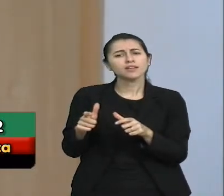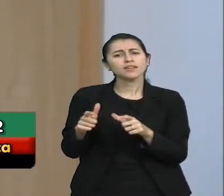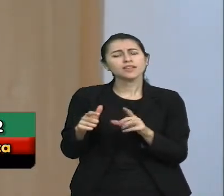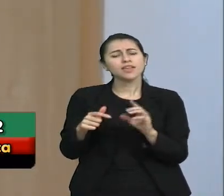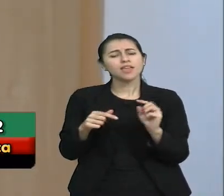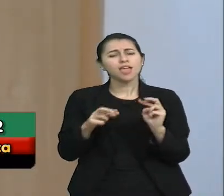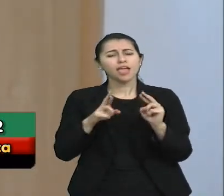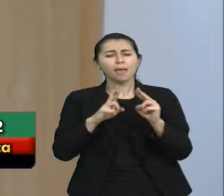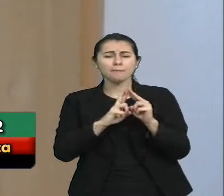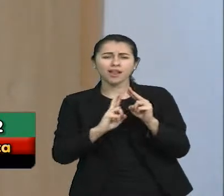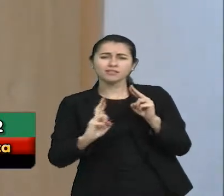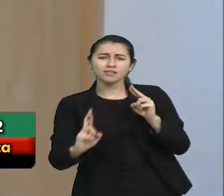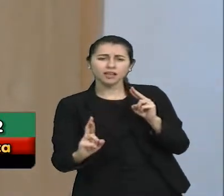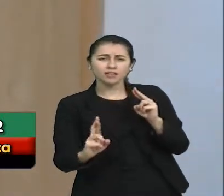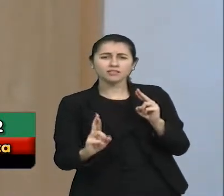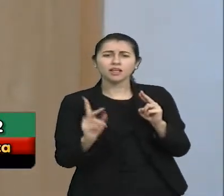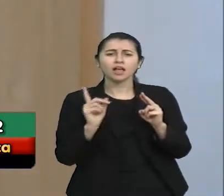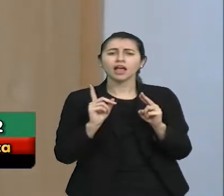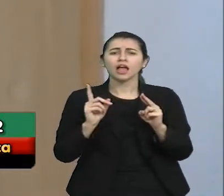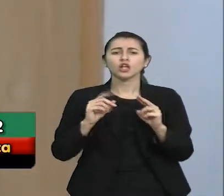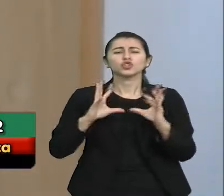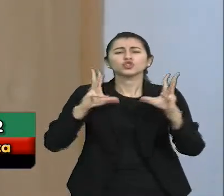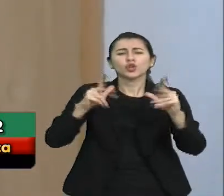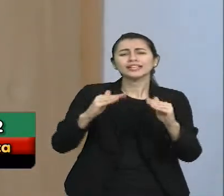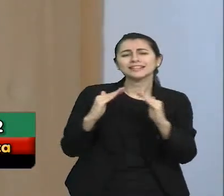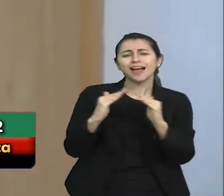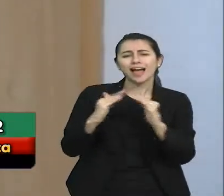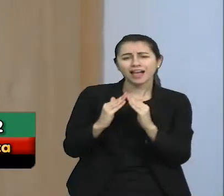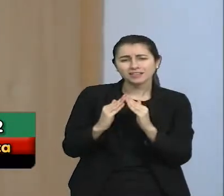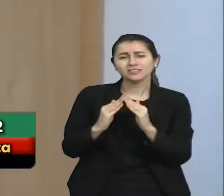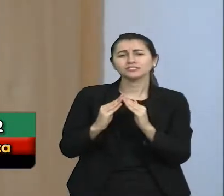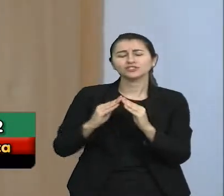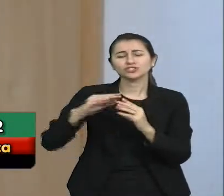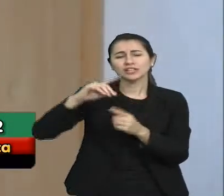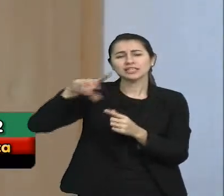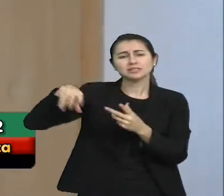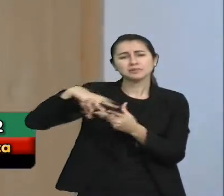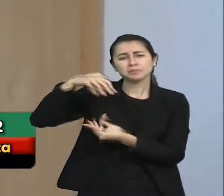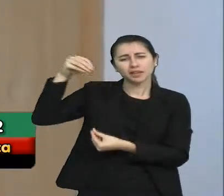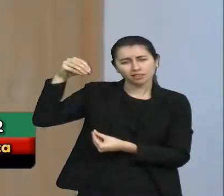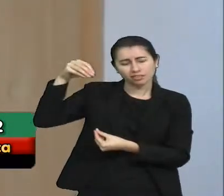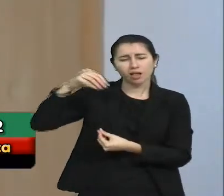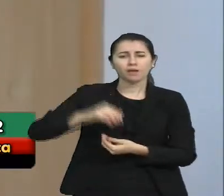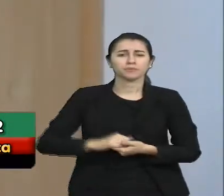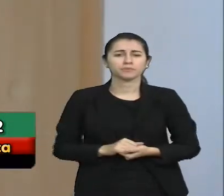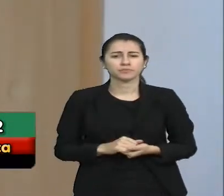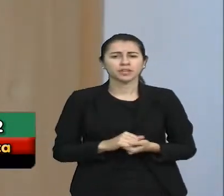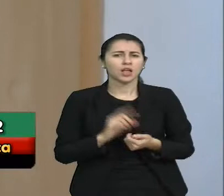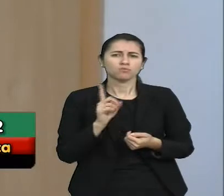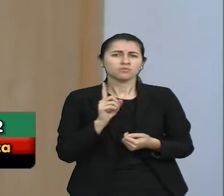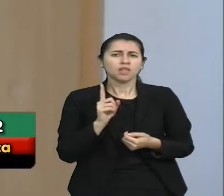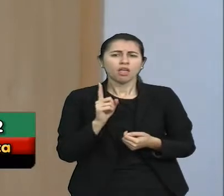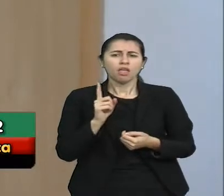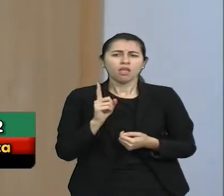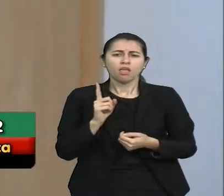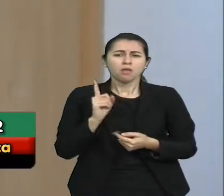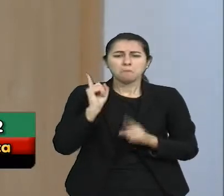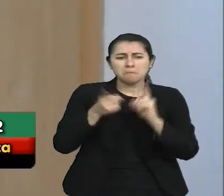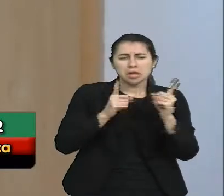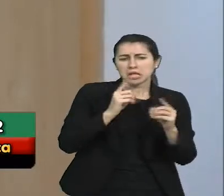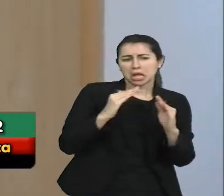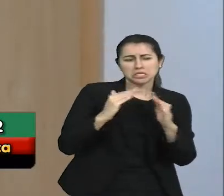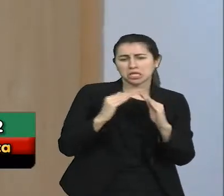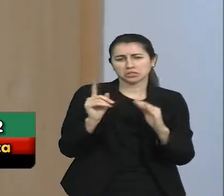Osasco. Ele não faz legislação, ele não tem autonomia sobre as casas, mas a função da